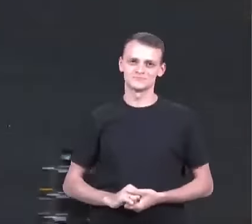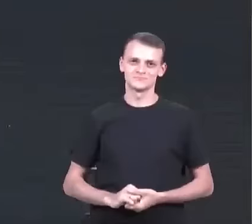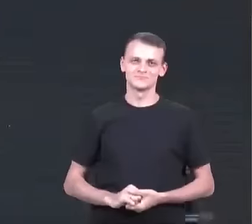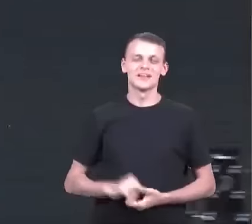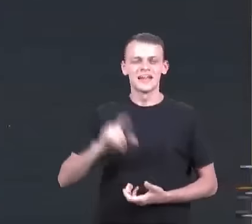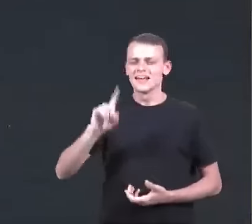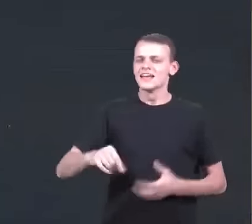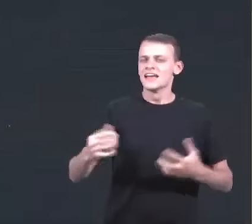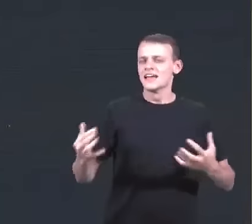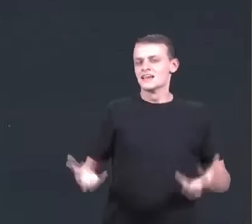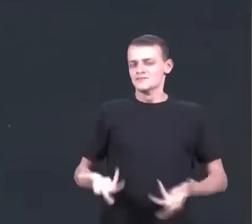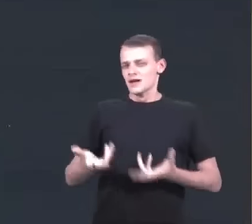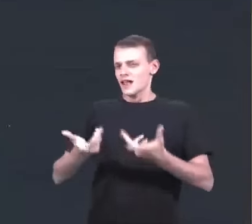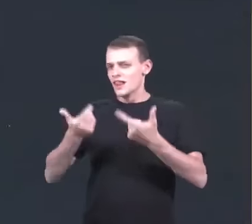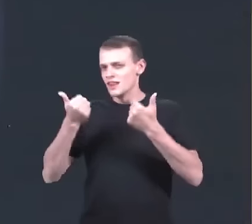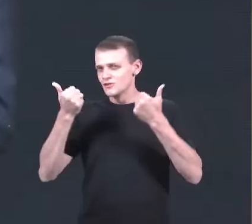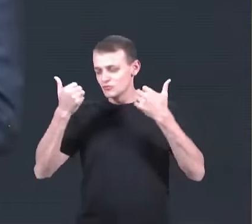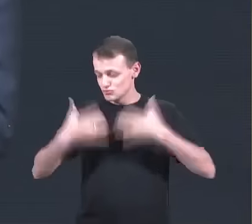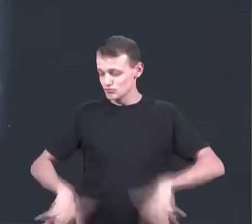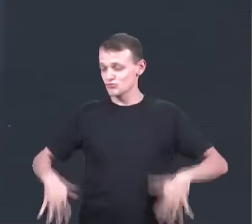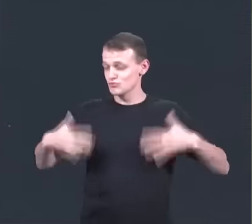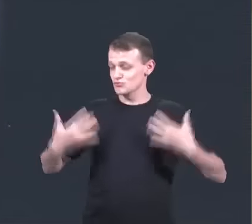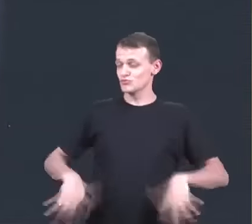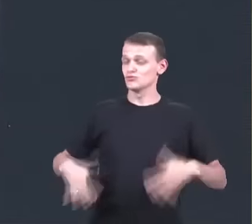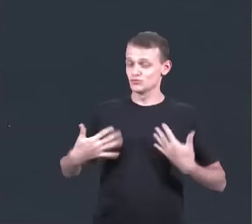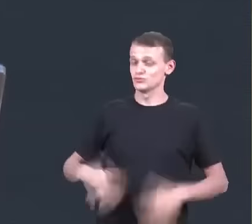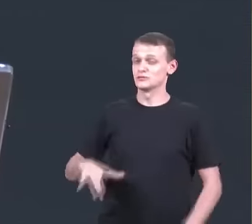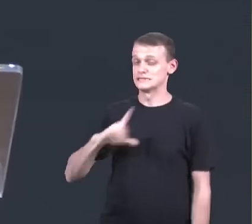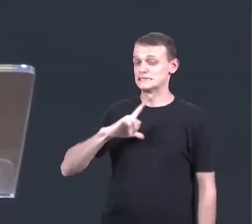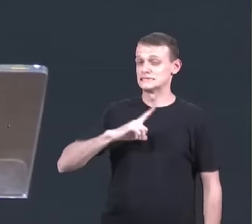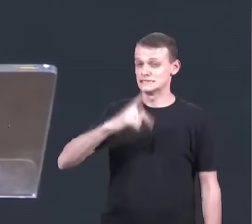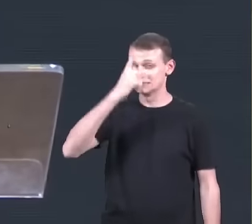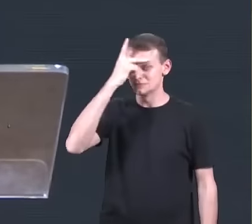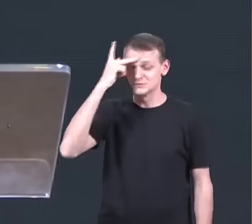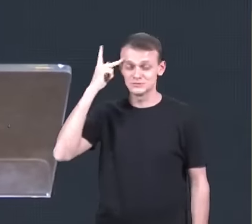Mas é incrível, porque alguns querem destruir os sonhos dos outros.